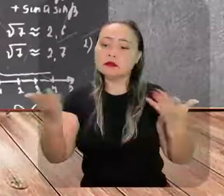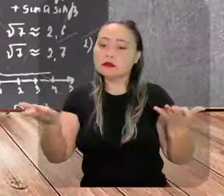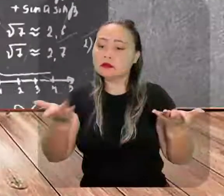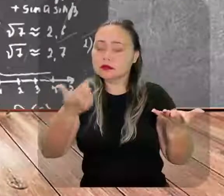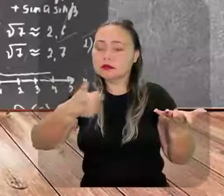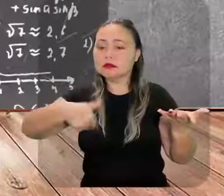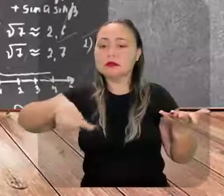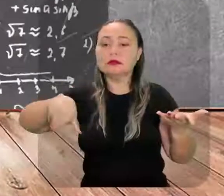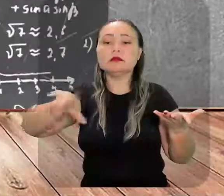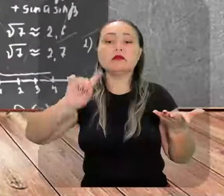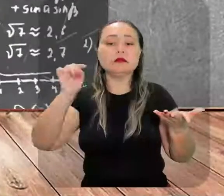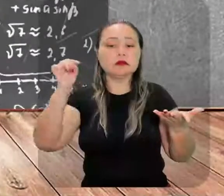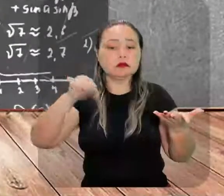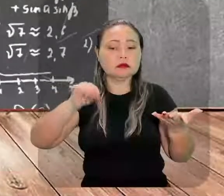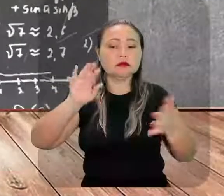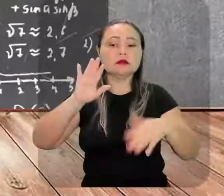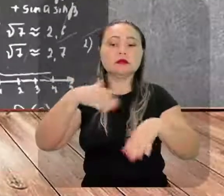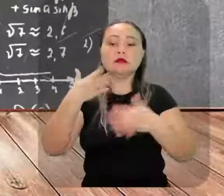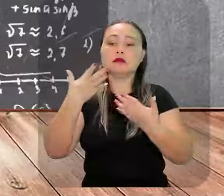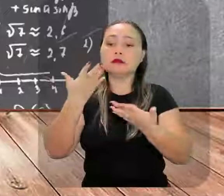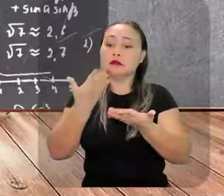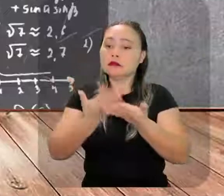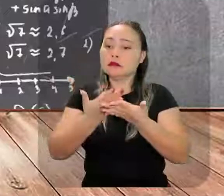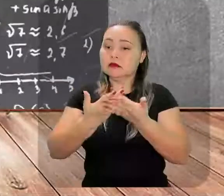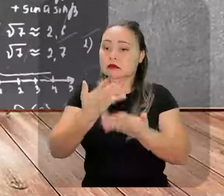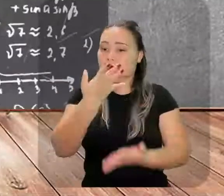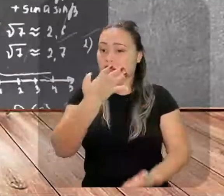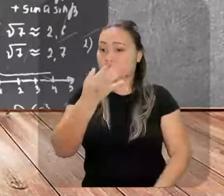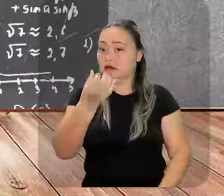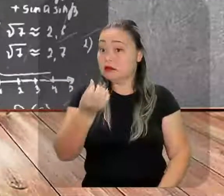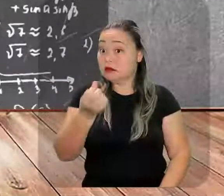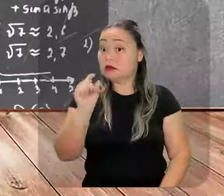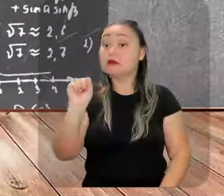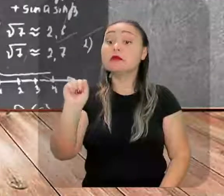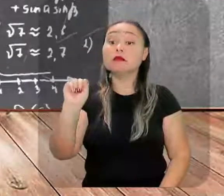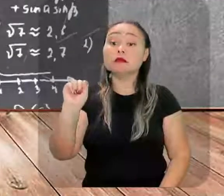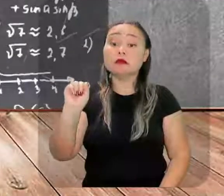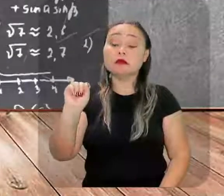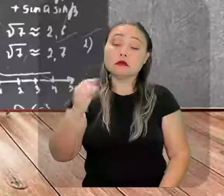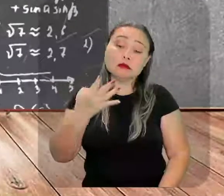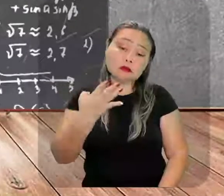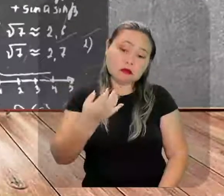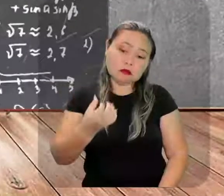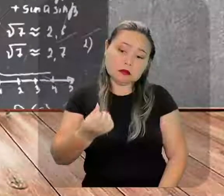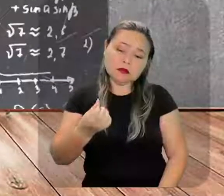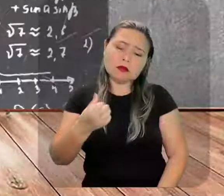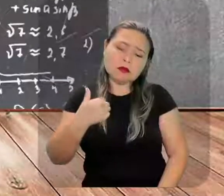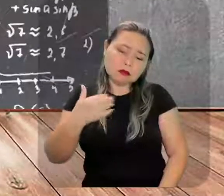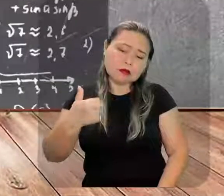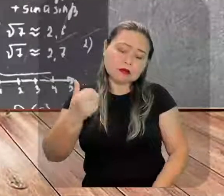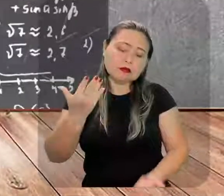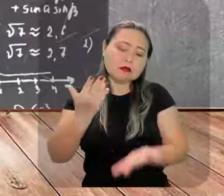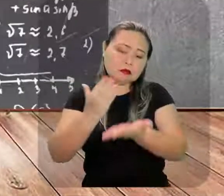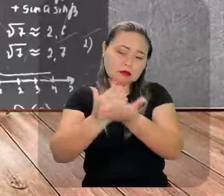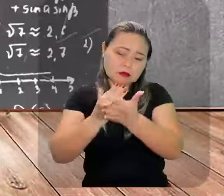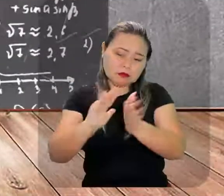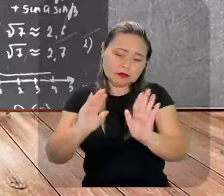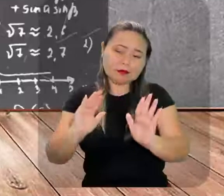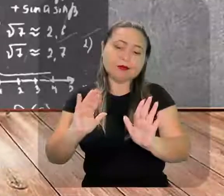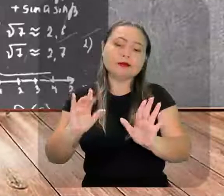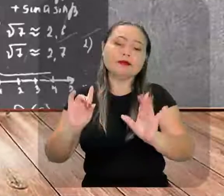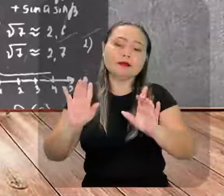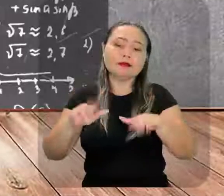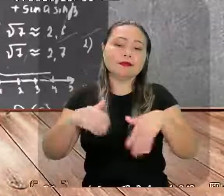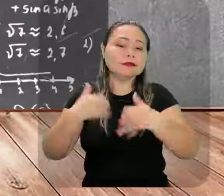Agora que são elas, estamos já na aula 46, professor Maurício. O que você acha? 46 está acabando. Está acabando, né? Não